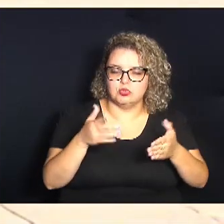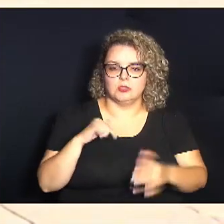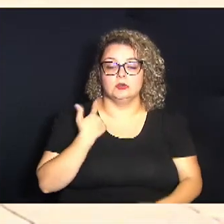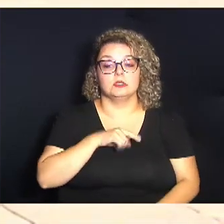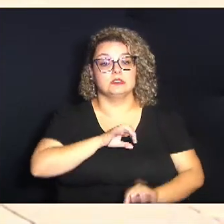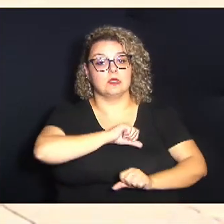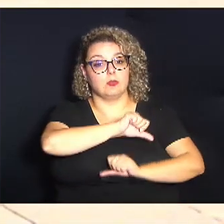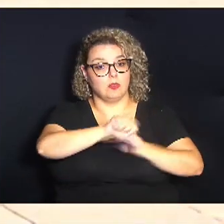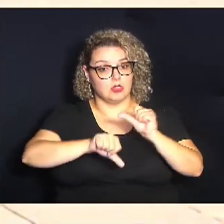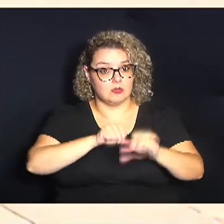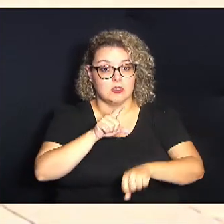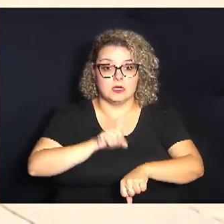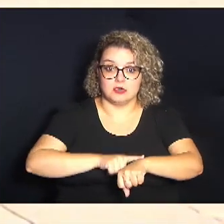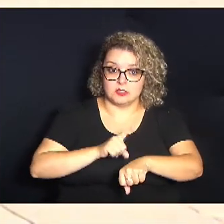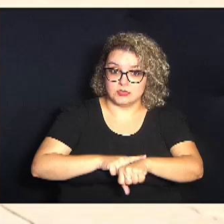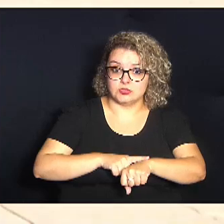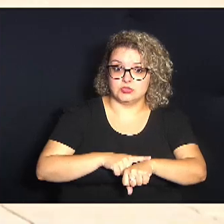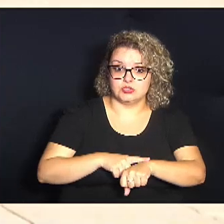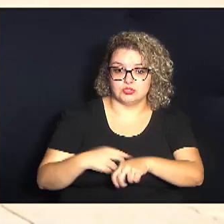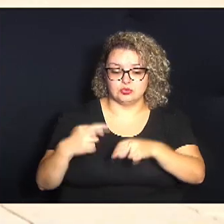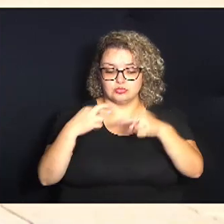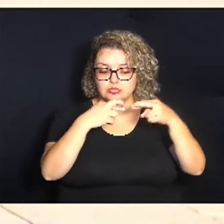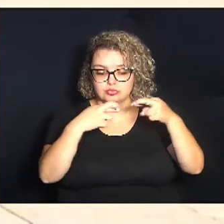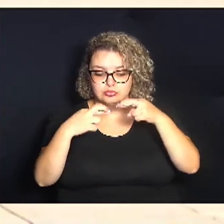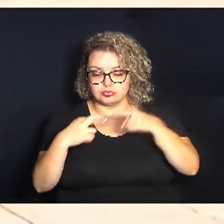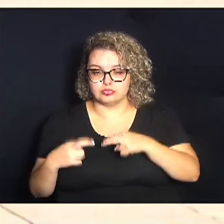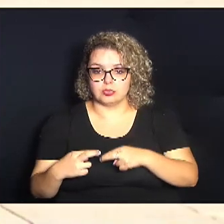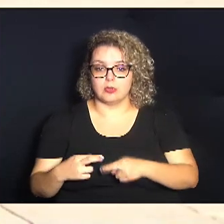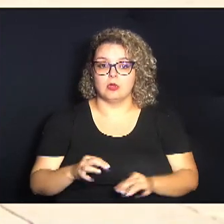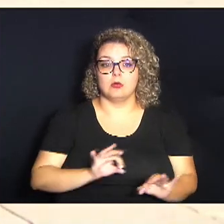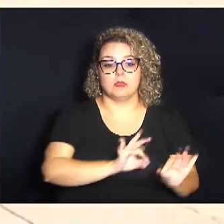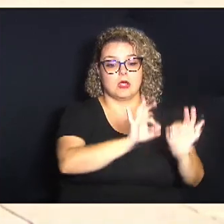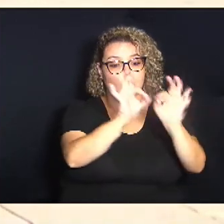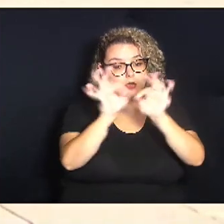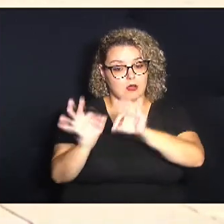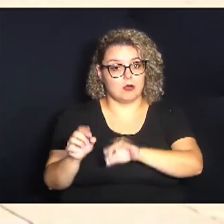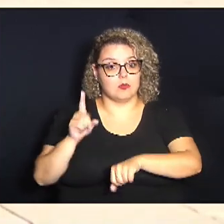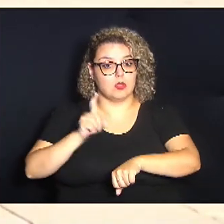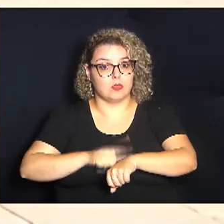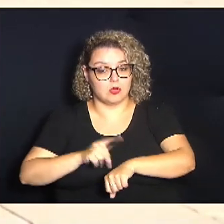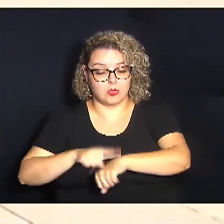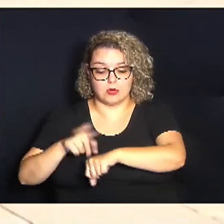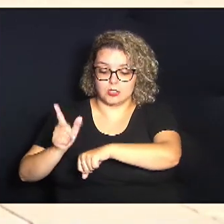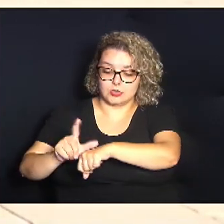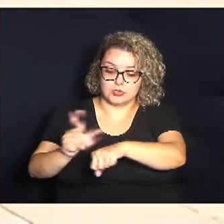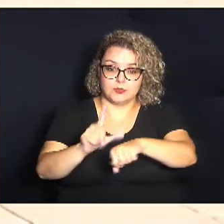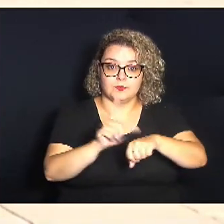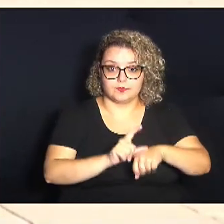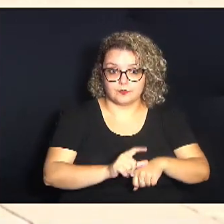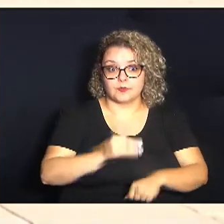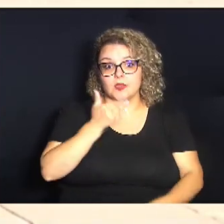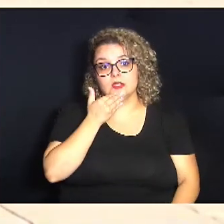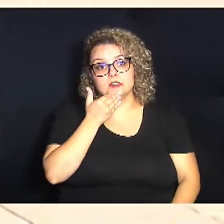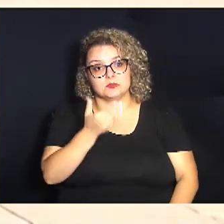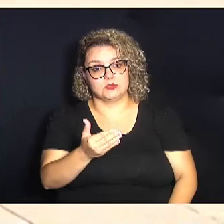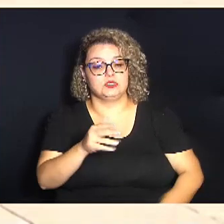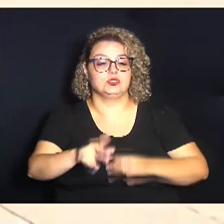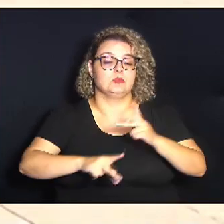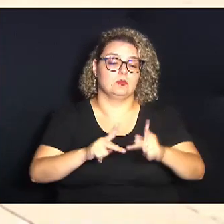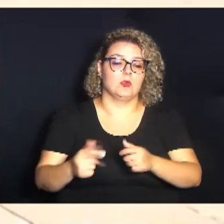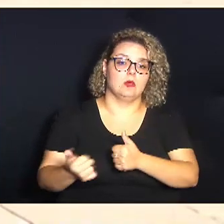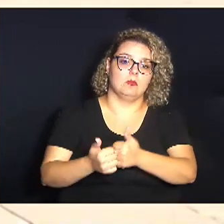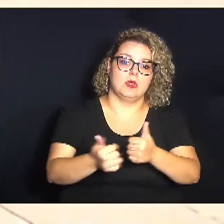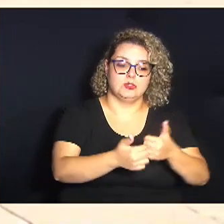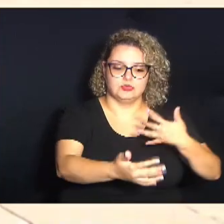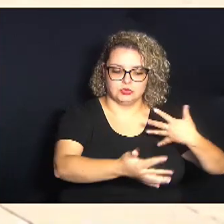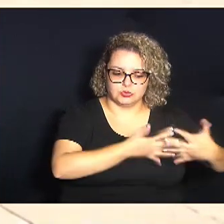modificamos os nossos horários de patrulhamento para acompanhar o horário do comércio e essa demanda da população no entorno dos